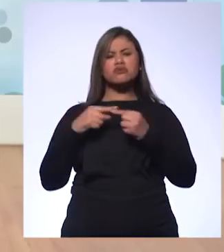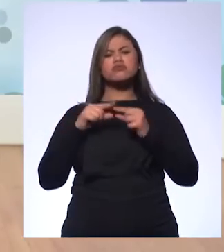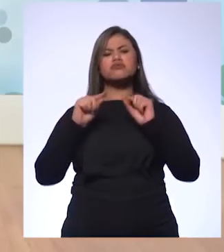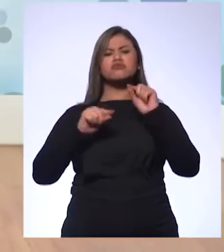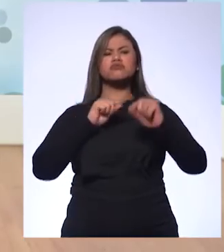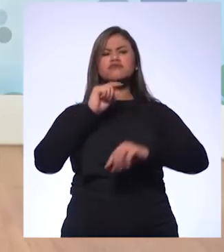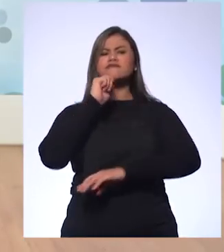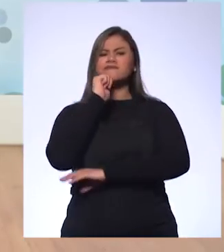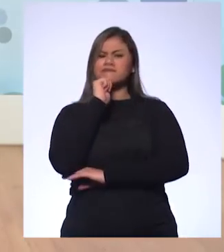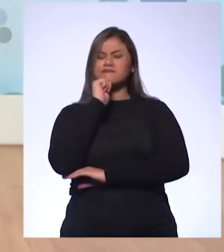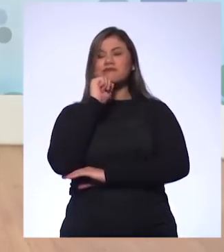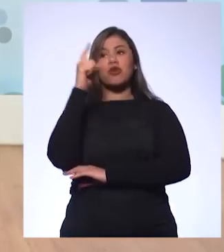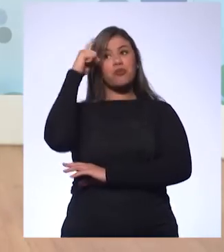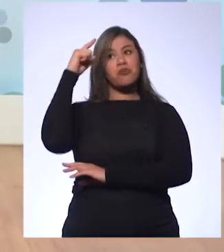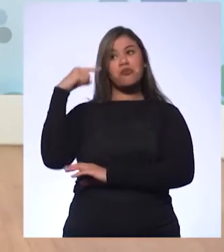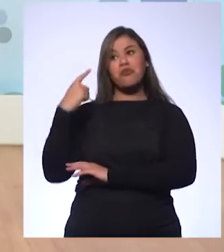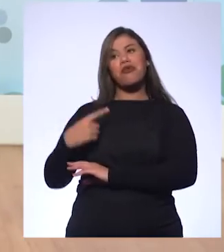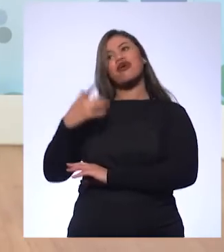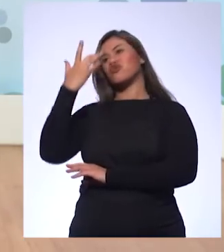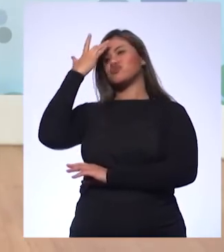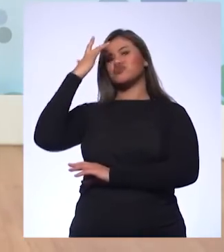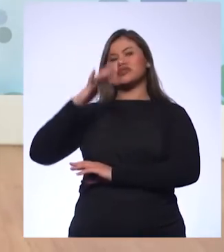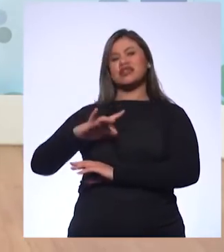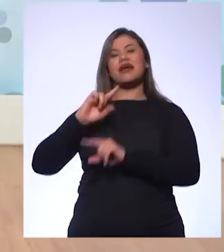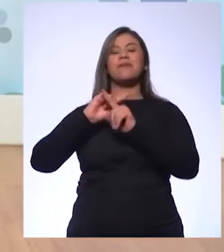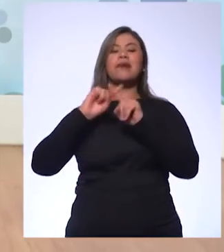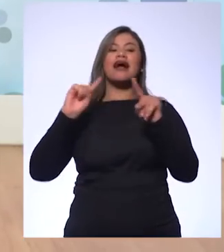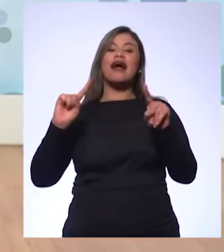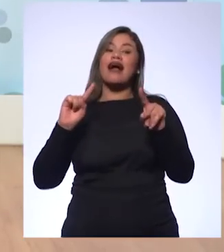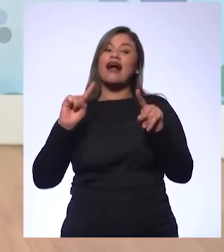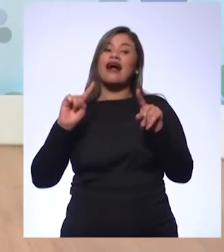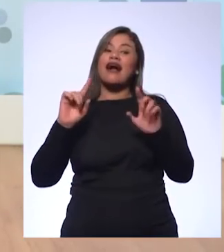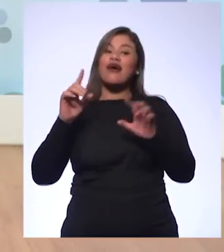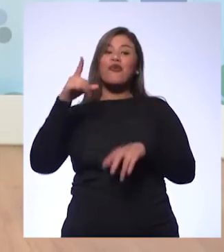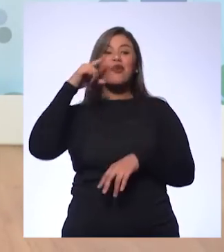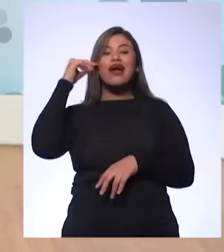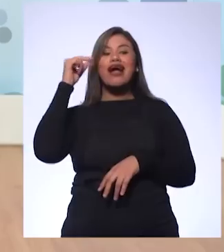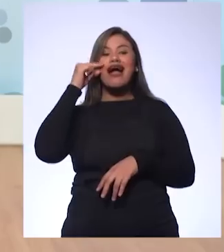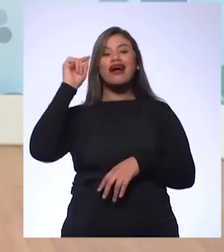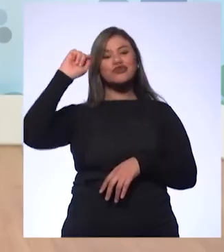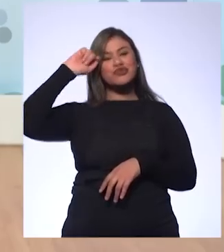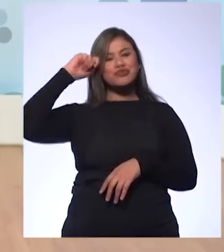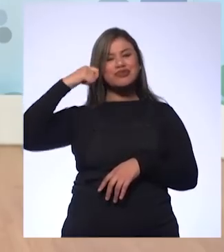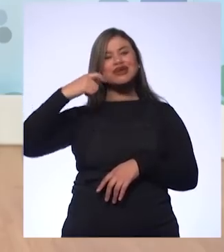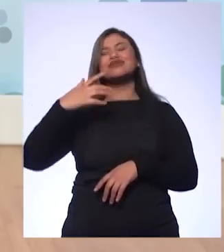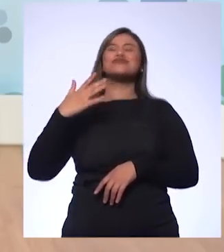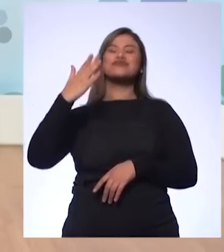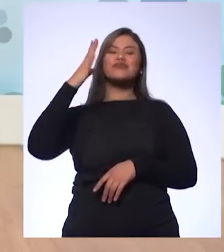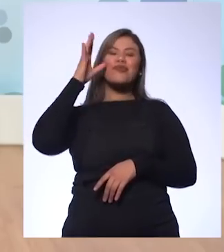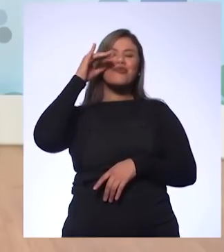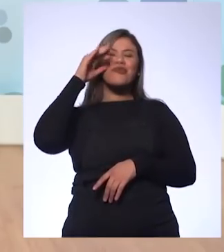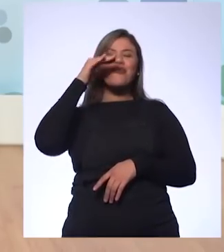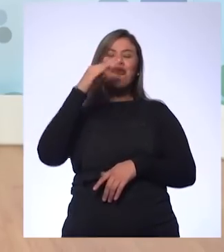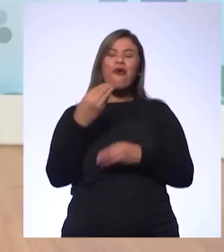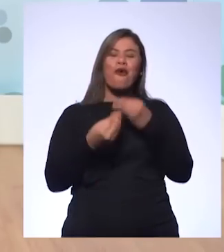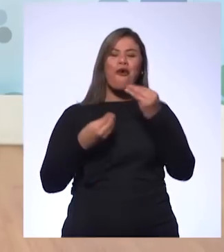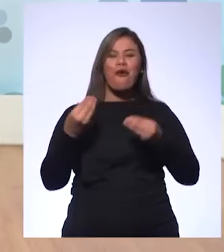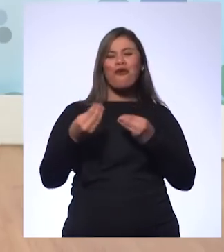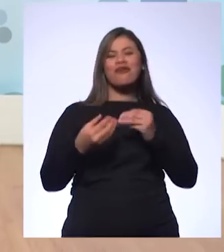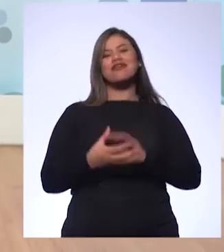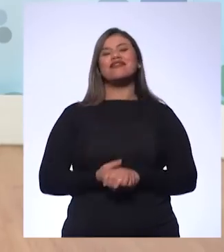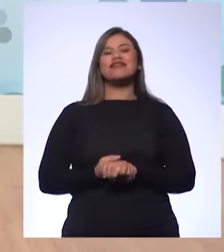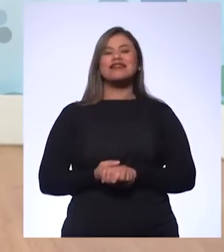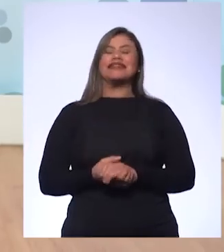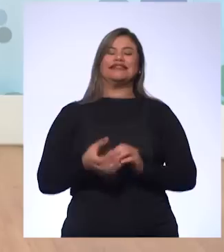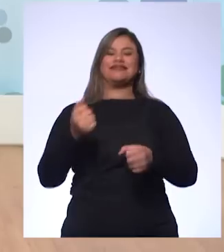Mônica, eu não sei qual é o seu lugar do mundo. Agora que eu Hum. queria saber o lugar do gato preto, É no chat. O no lugar chat. é no chat. Oh, meu Deus